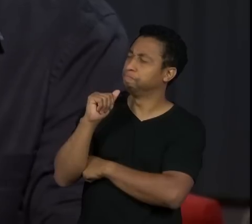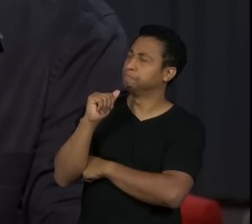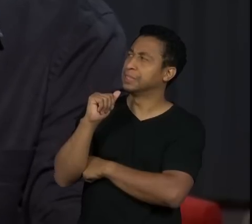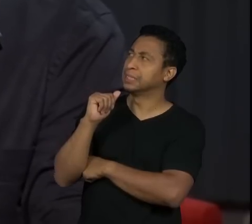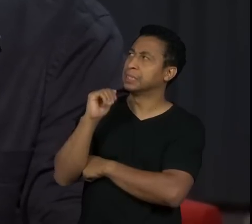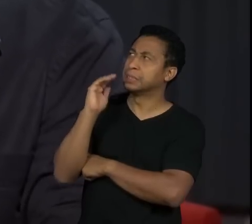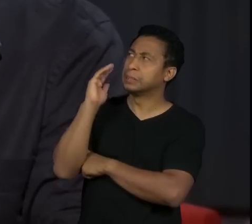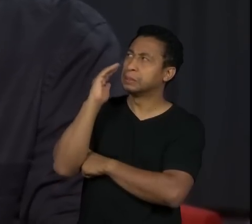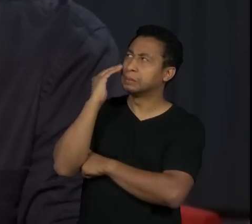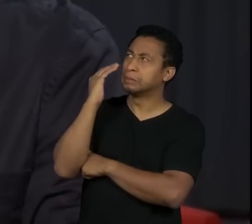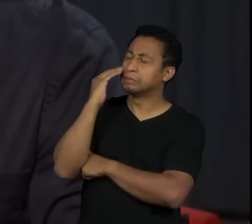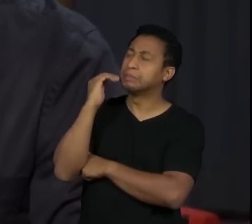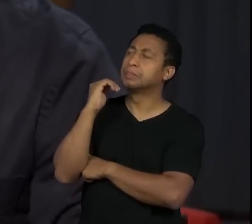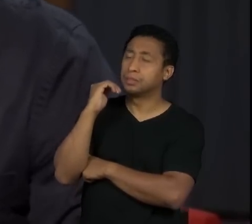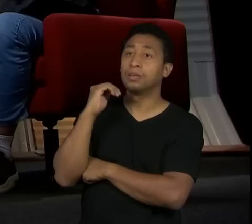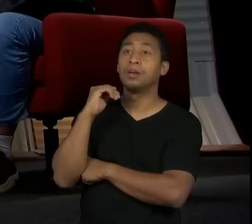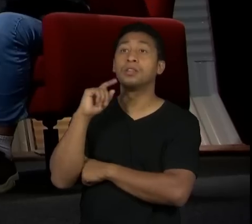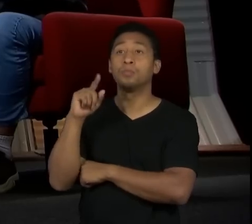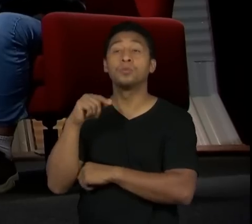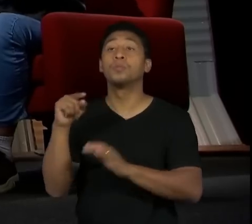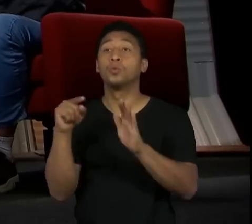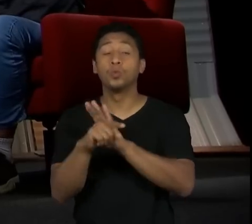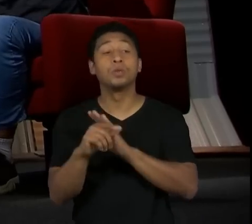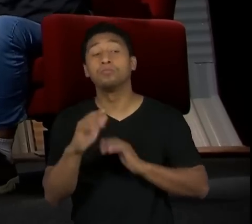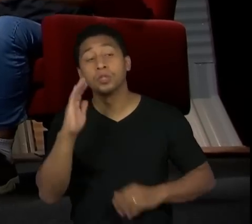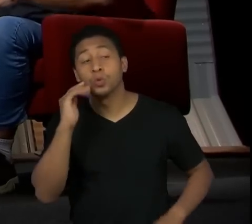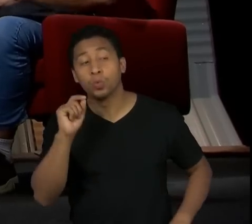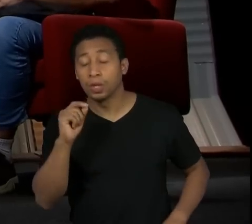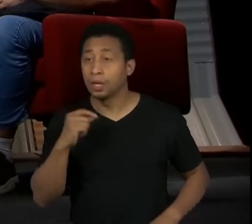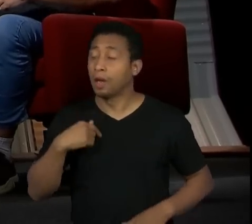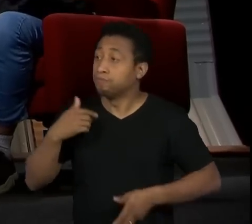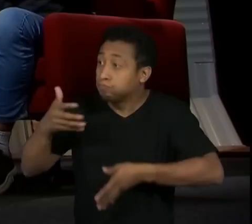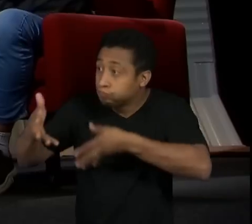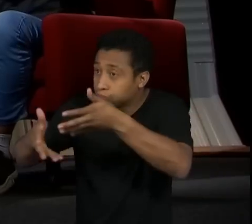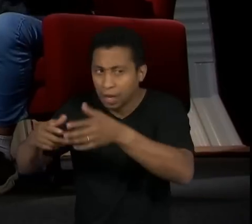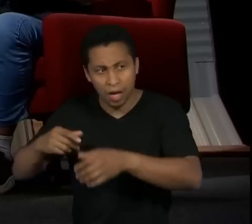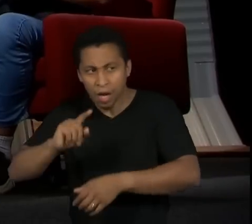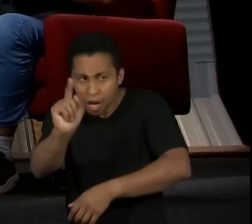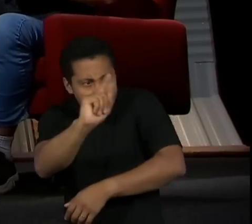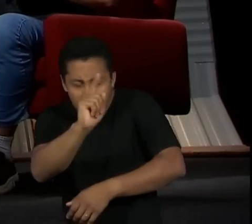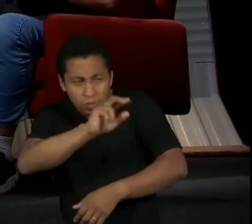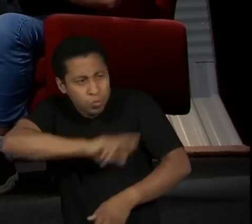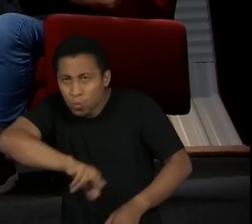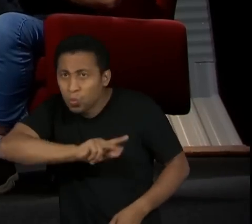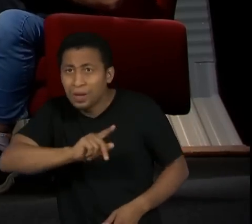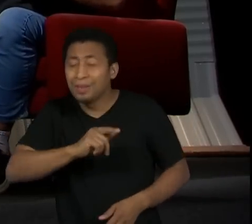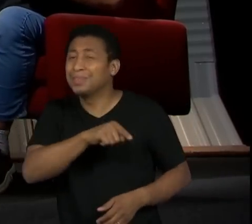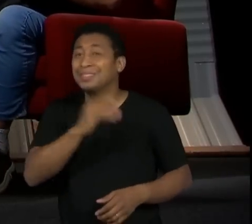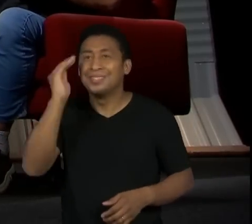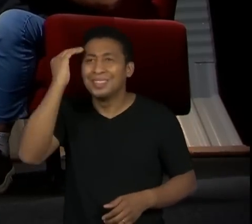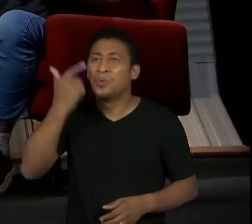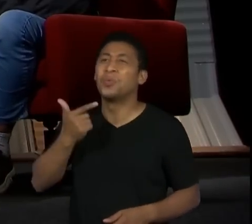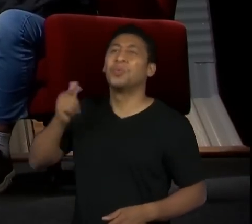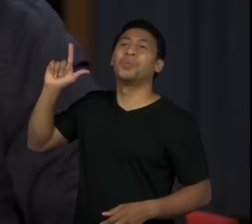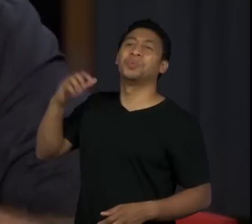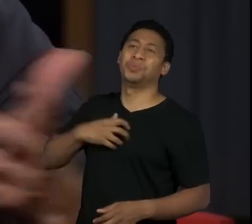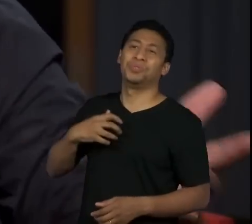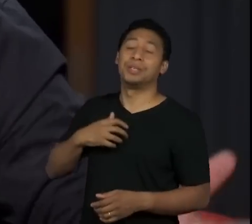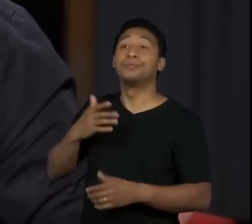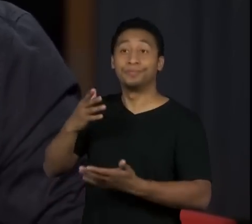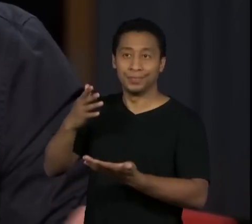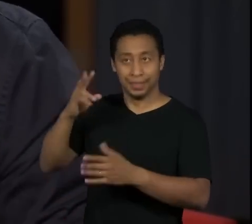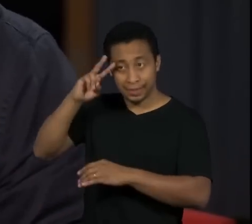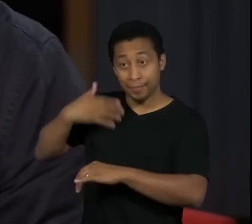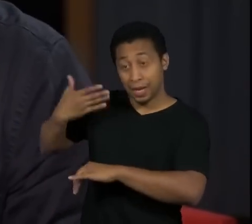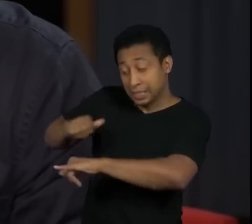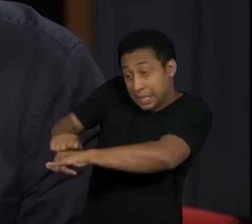Várias pessoas me disseram, falaram assim, poxa, mas o Tais, não sei o que ele falou da Lava Jato, e várias pessoas provavelmente te disseram também, mas tu vai dar